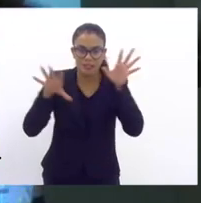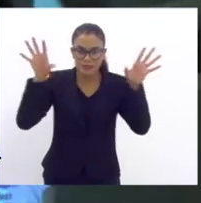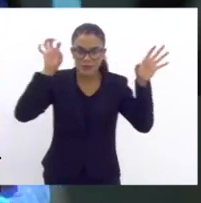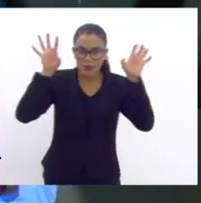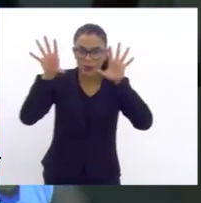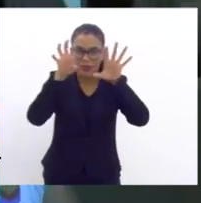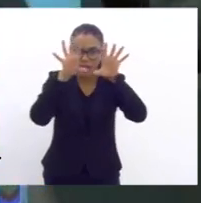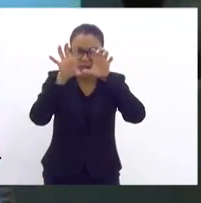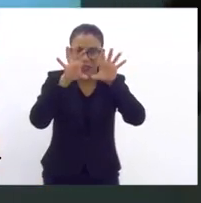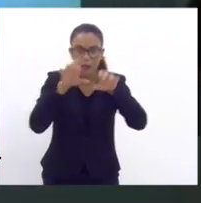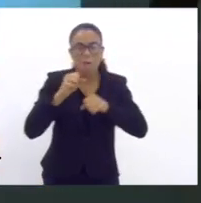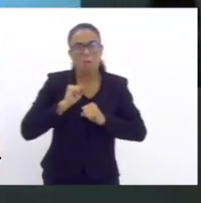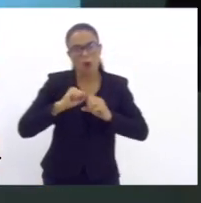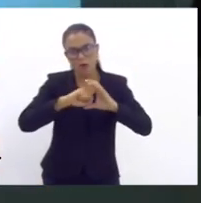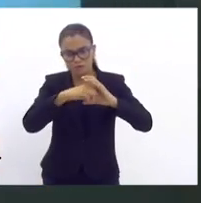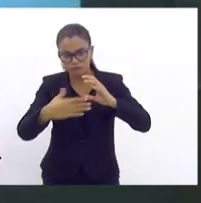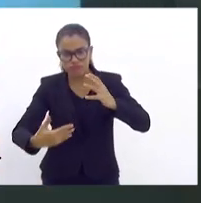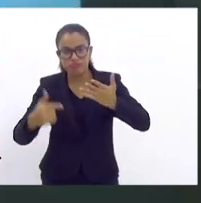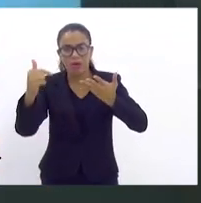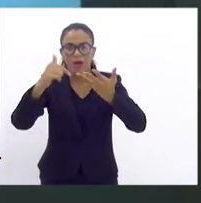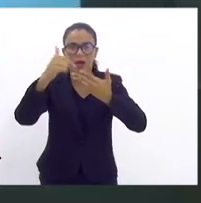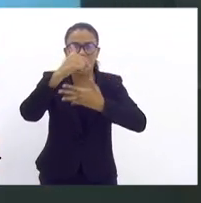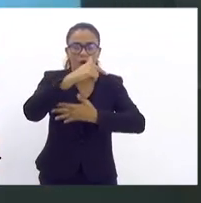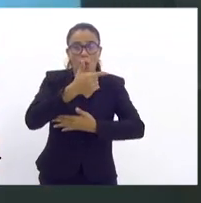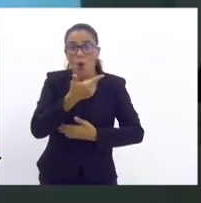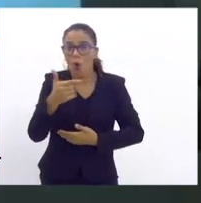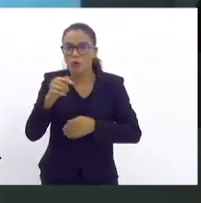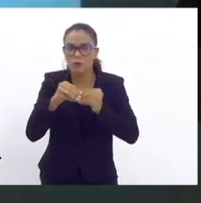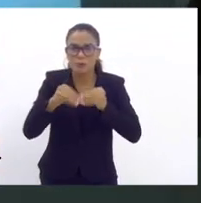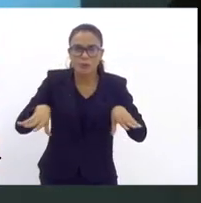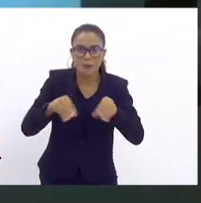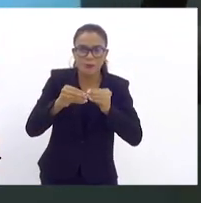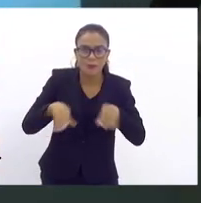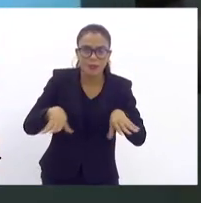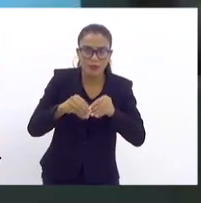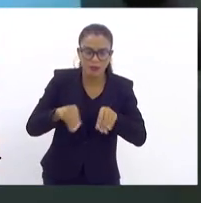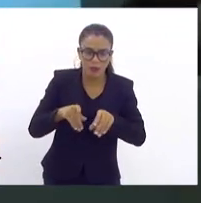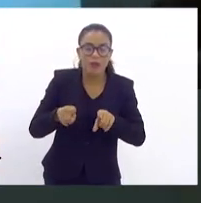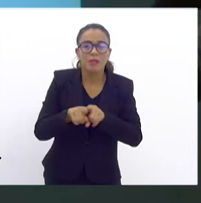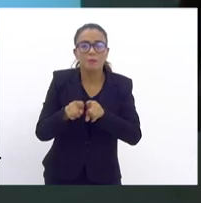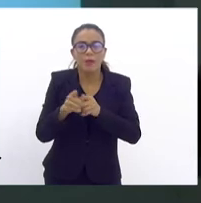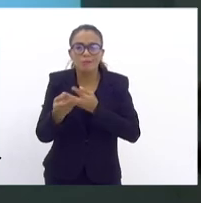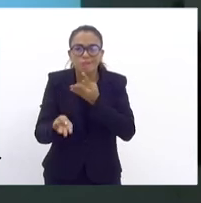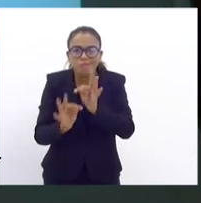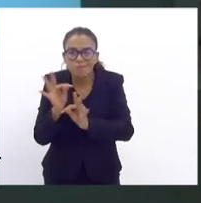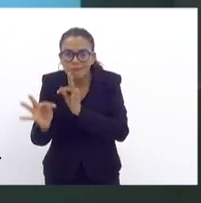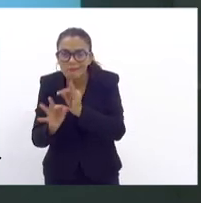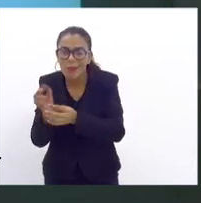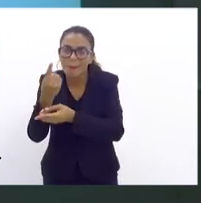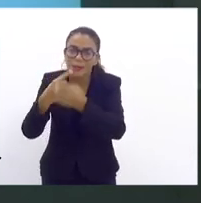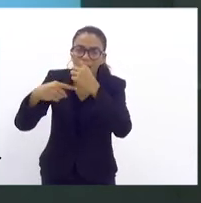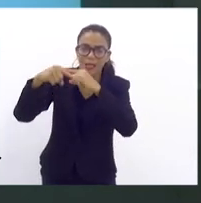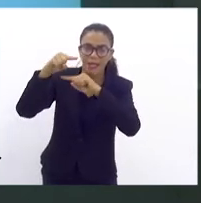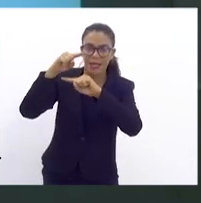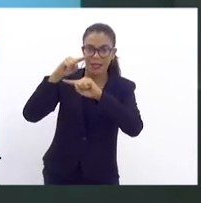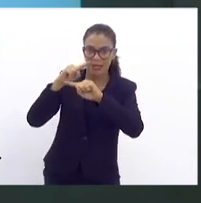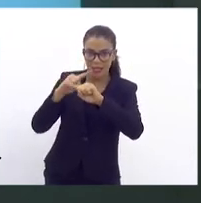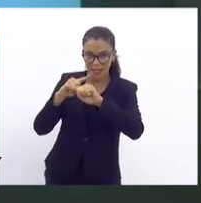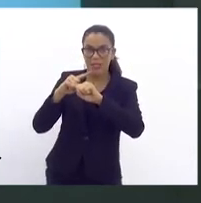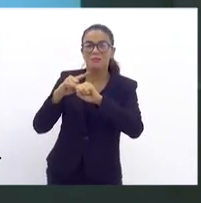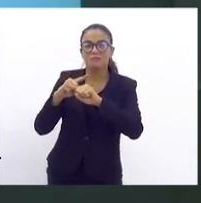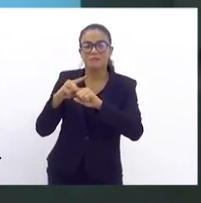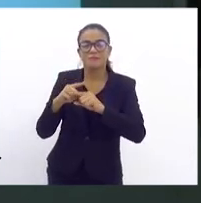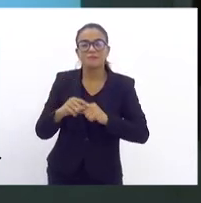posso ter outras comorbidades outros prejuízos que E aí a reabilitação e para que essas habilidades que não